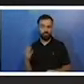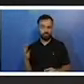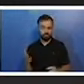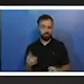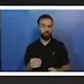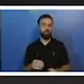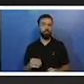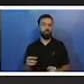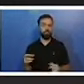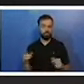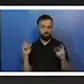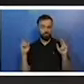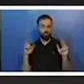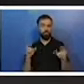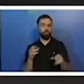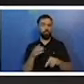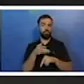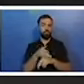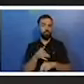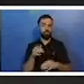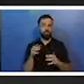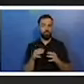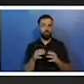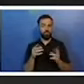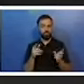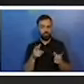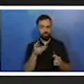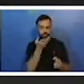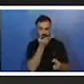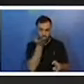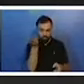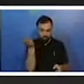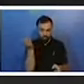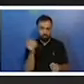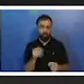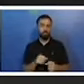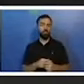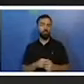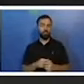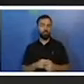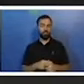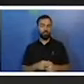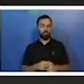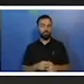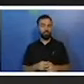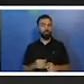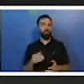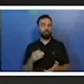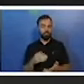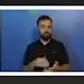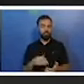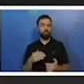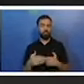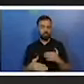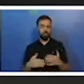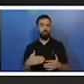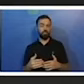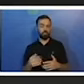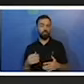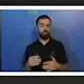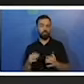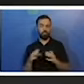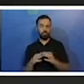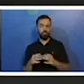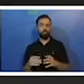espero voltar aqui e ver vocês todos os bens todos bem continue em casa